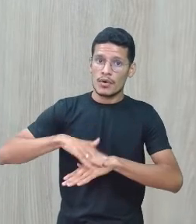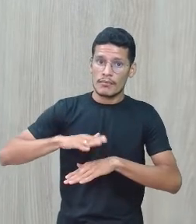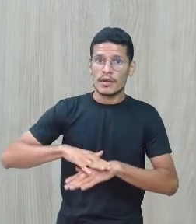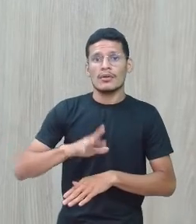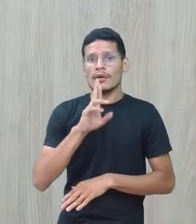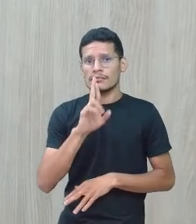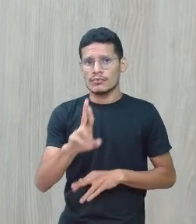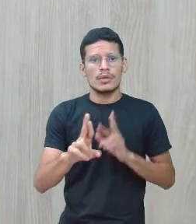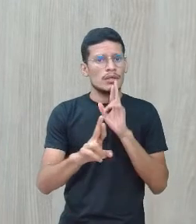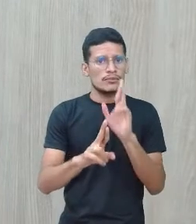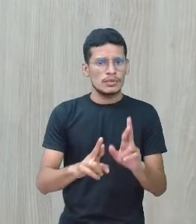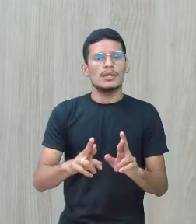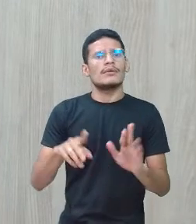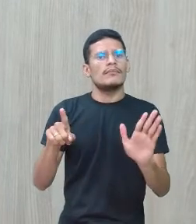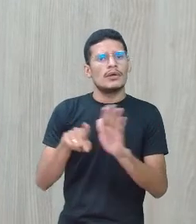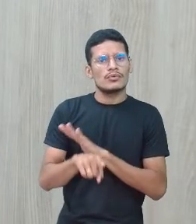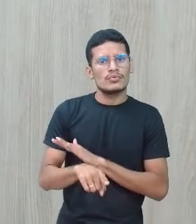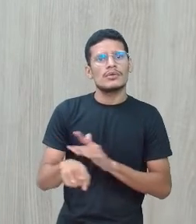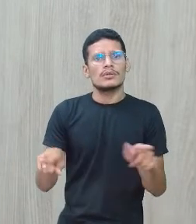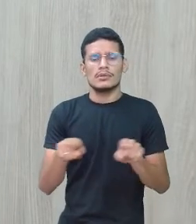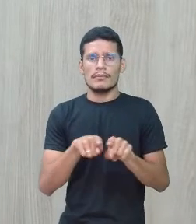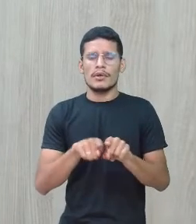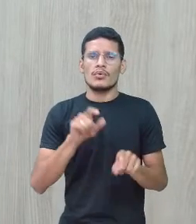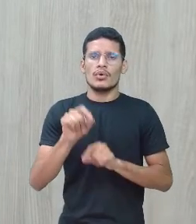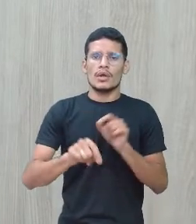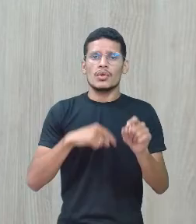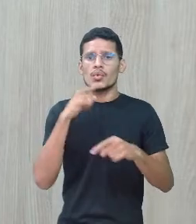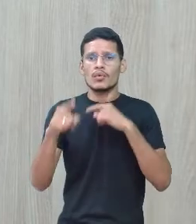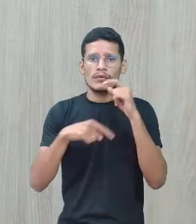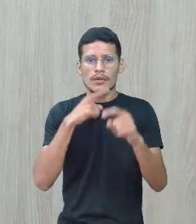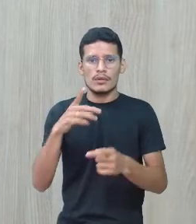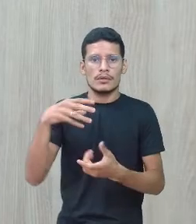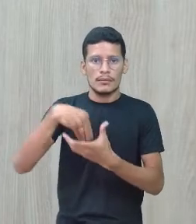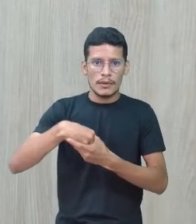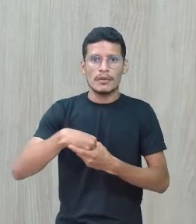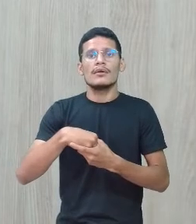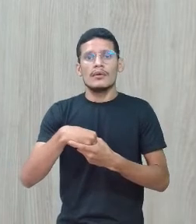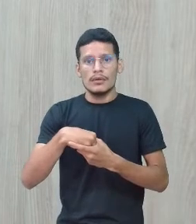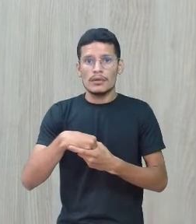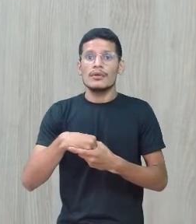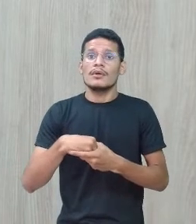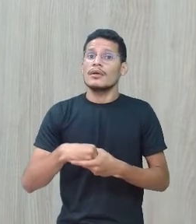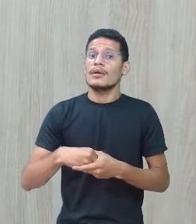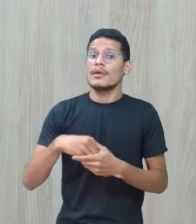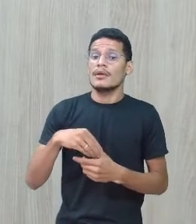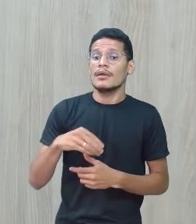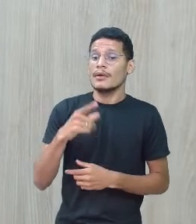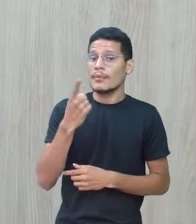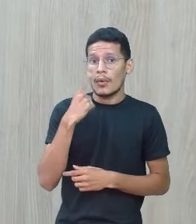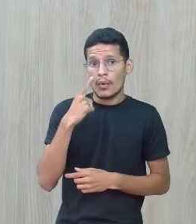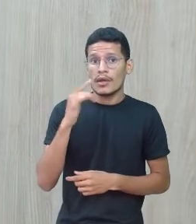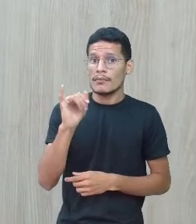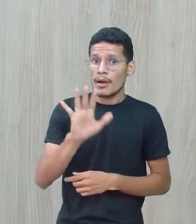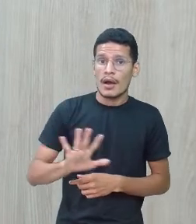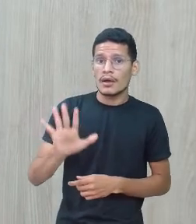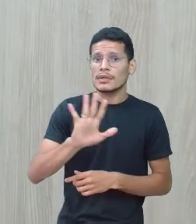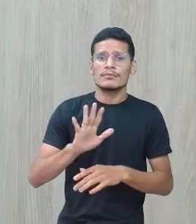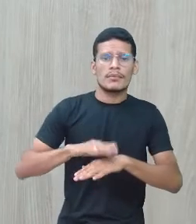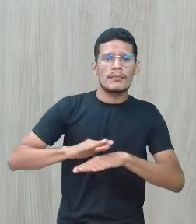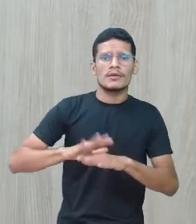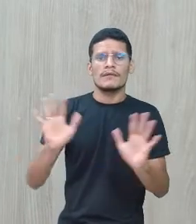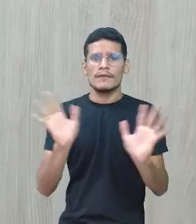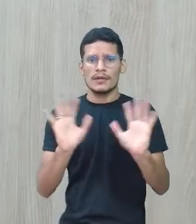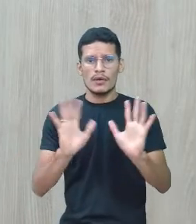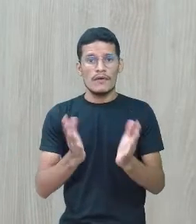para responder as questões, para colocar as dúvidas também. Vamos deixar para usar os emojis no final, na hora da despedida.